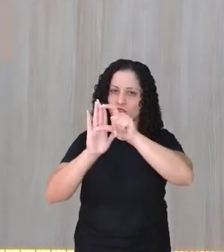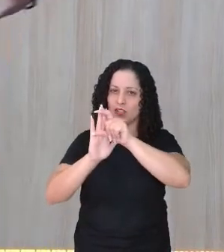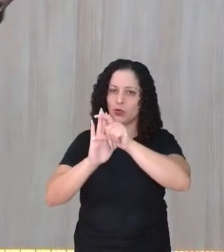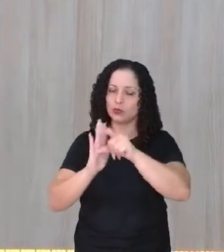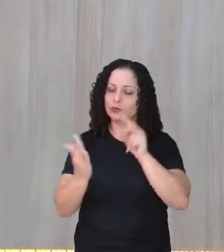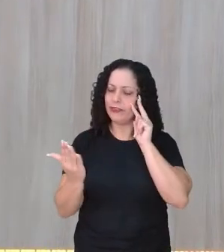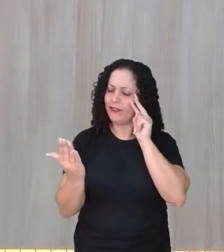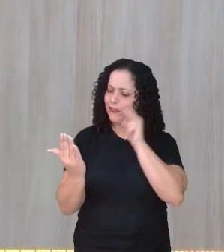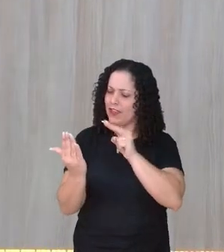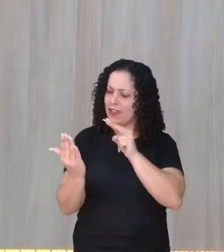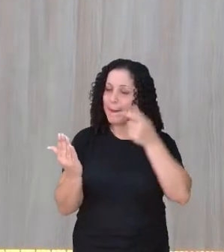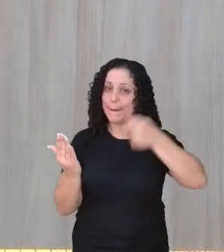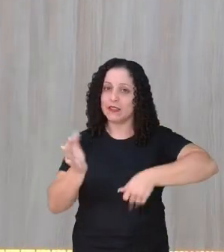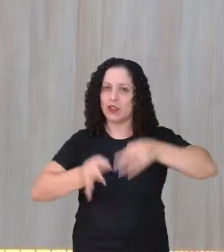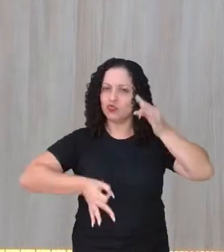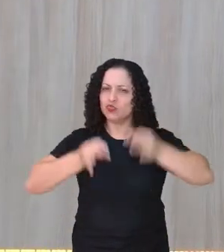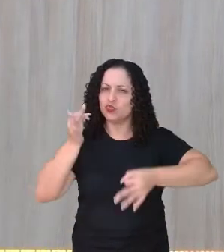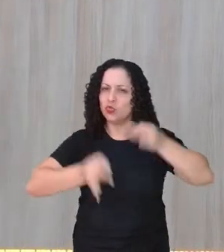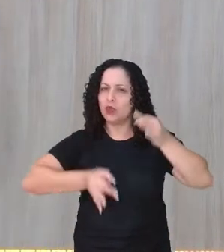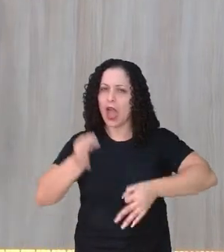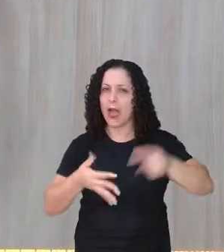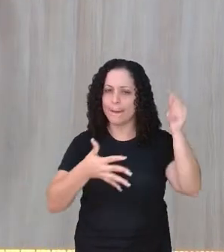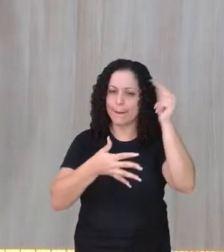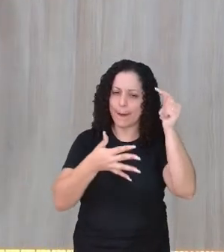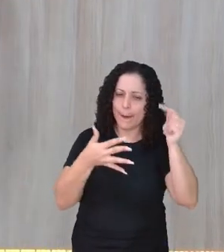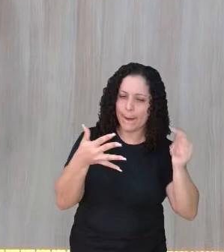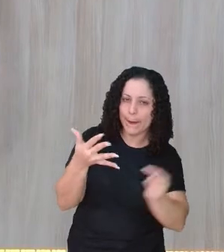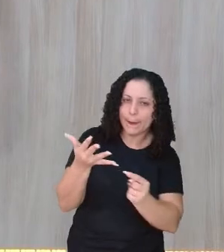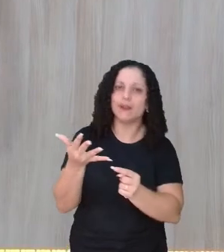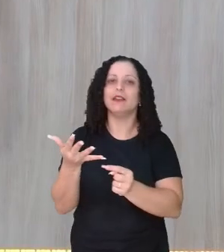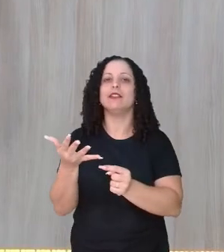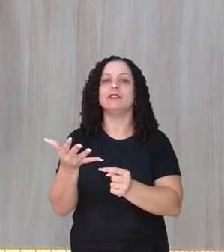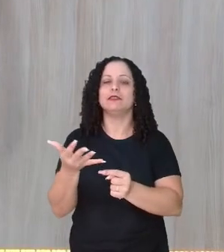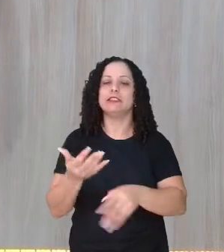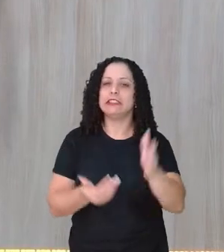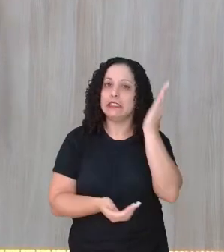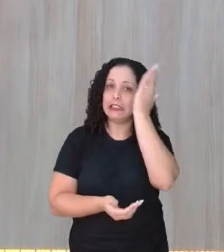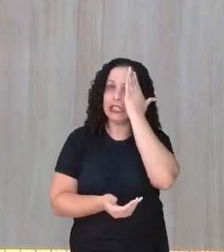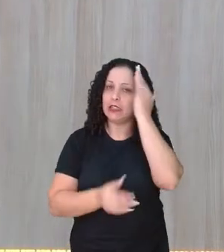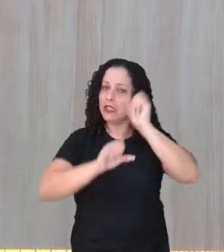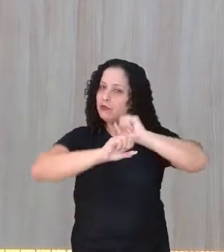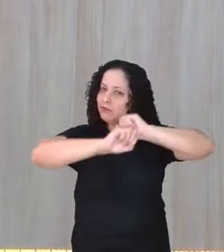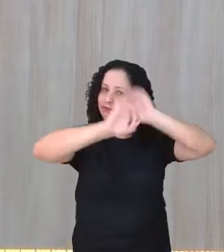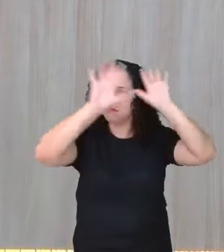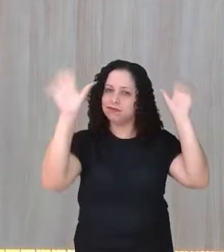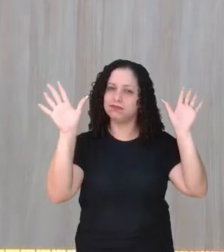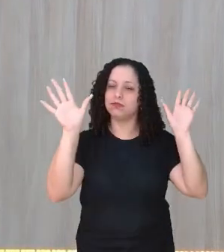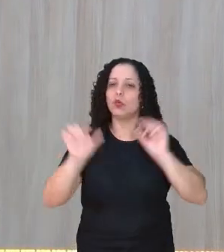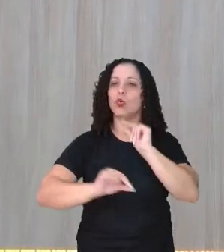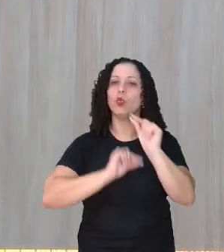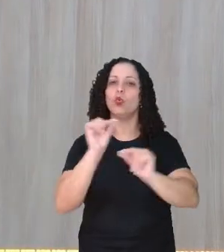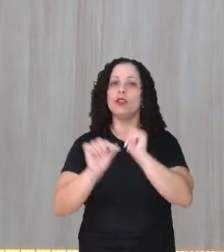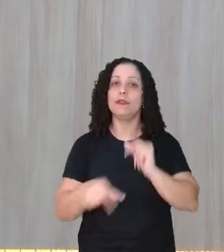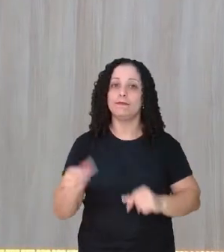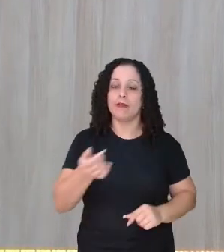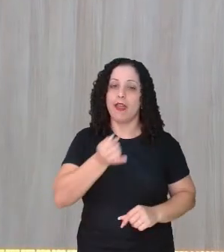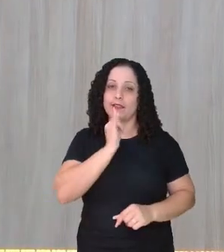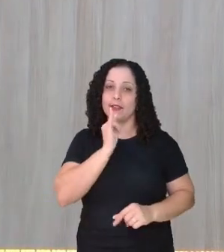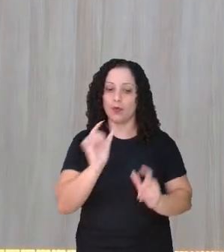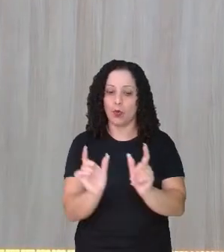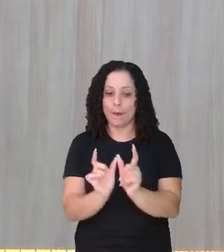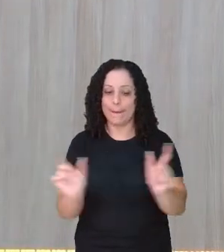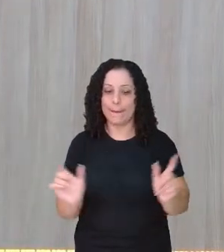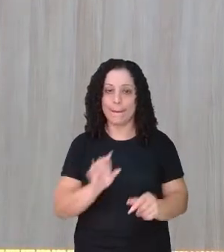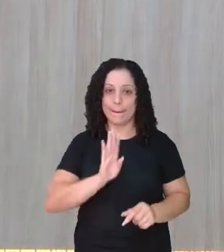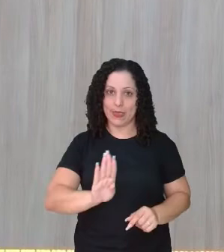precisar julgar essas coisas, tá? Você vai precisar entender que o valor de B aqui, por exemplo, é maior